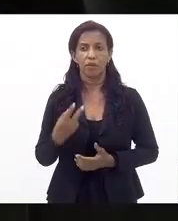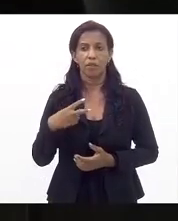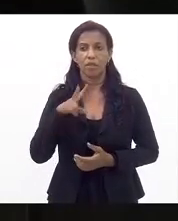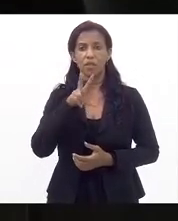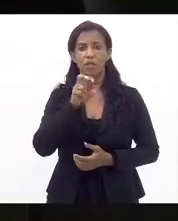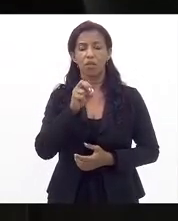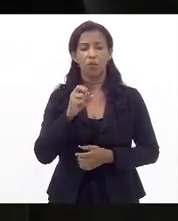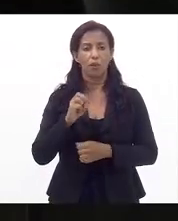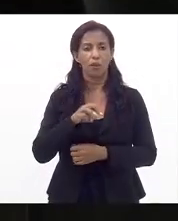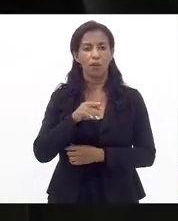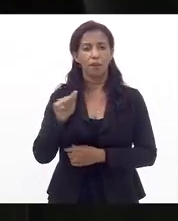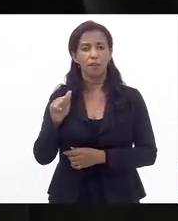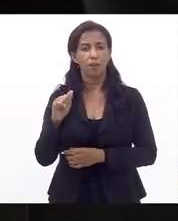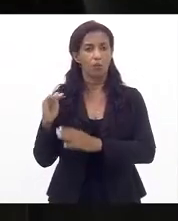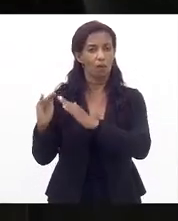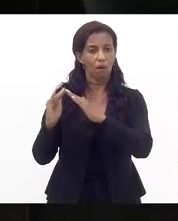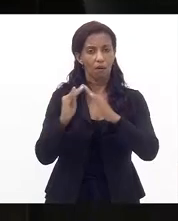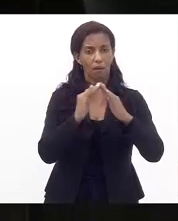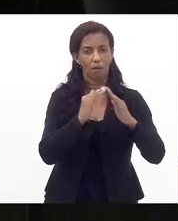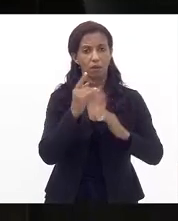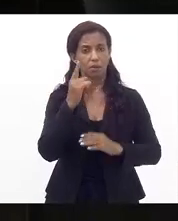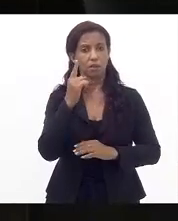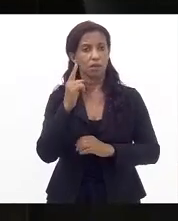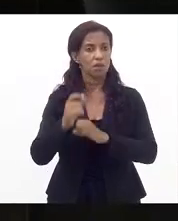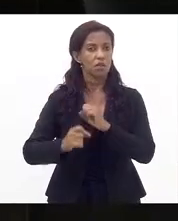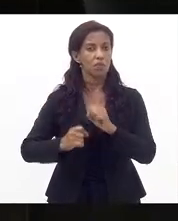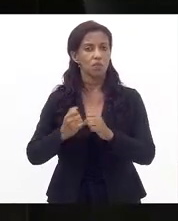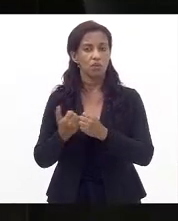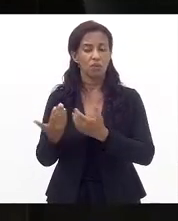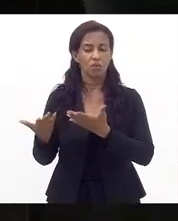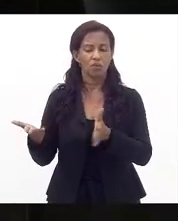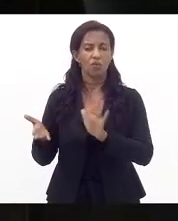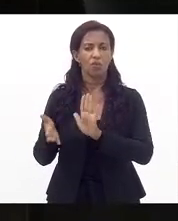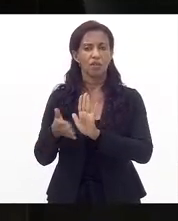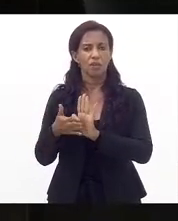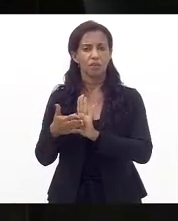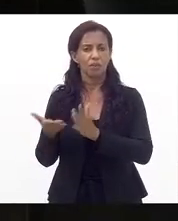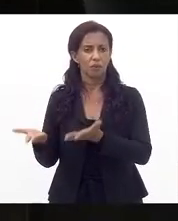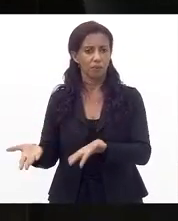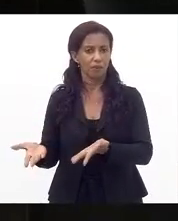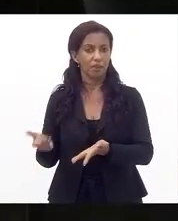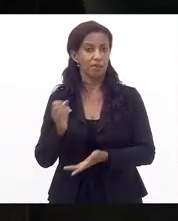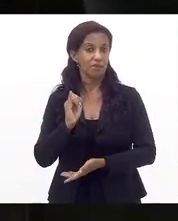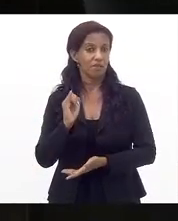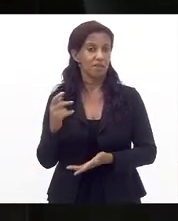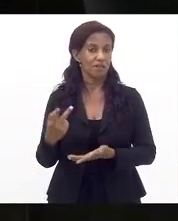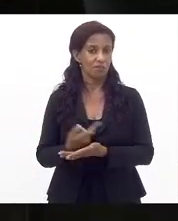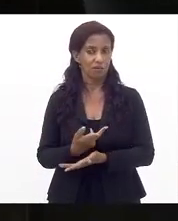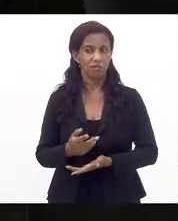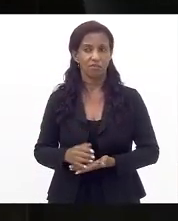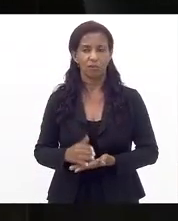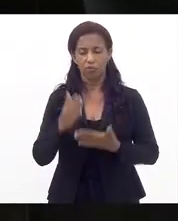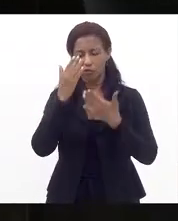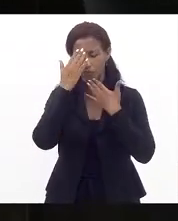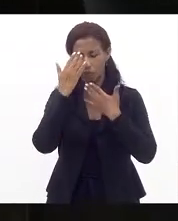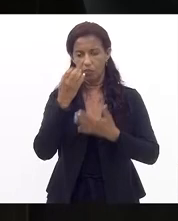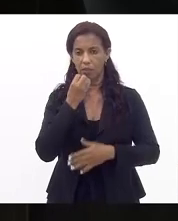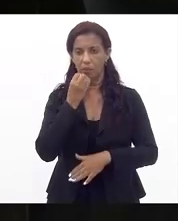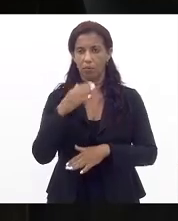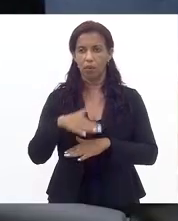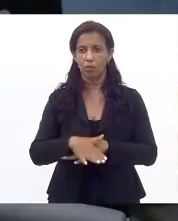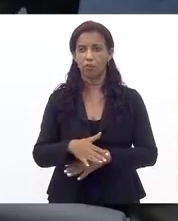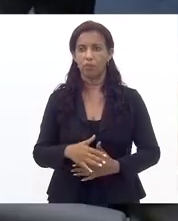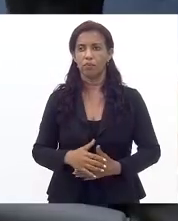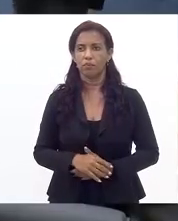50 mil habitações e um ano eu vou oferecer meu mandato se isso acontecer Muito obrigado boa